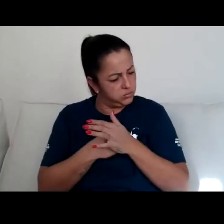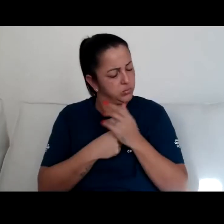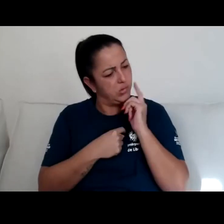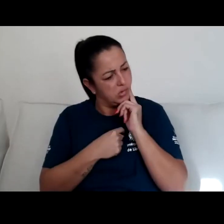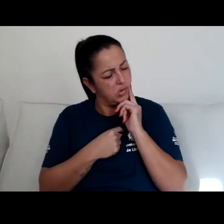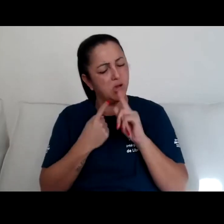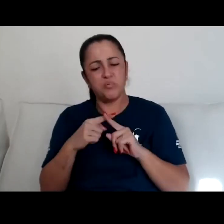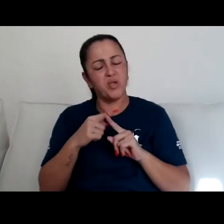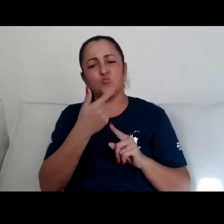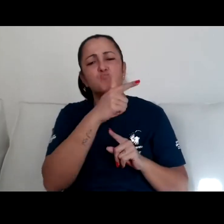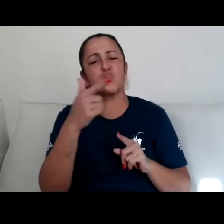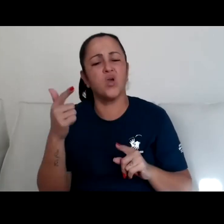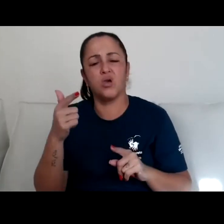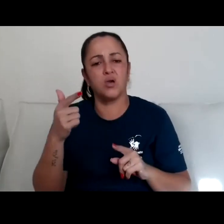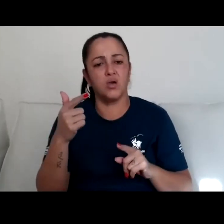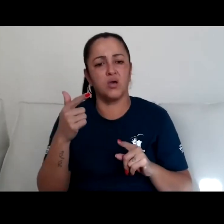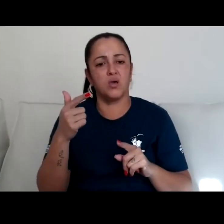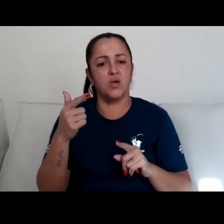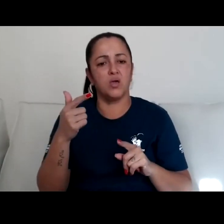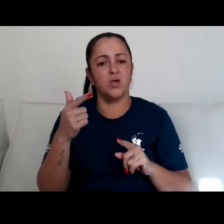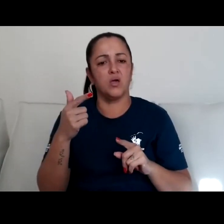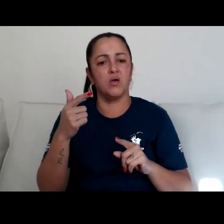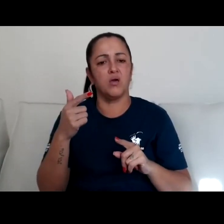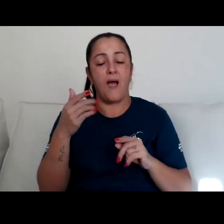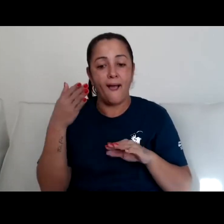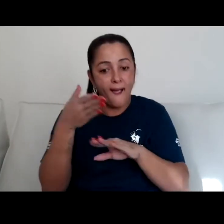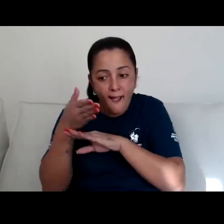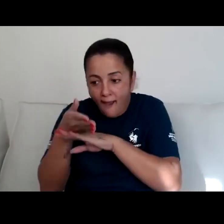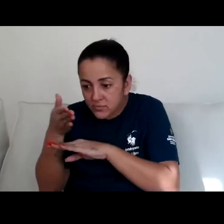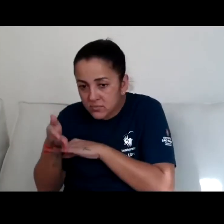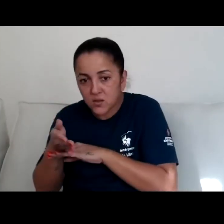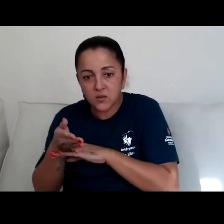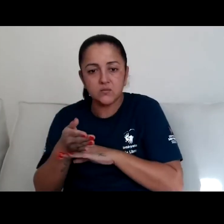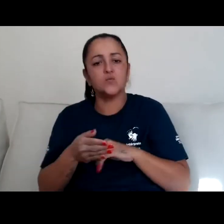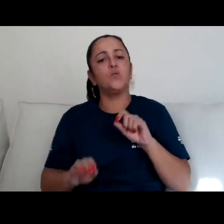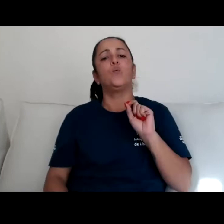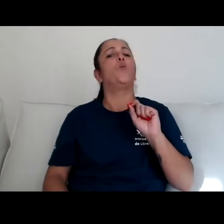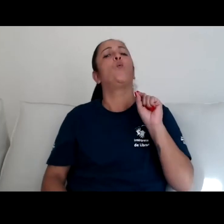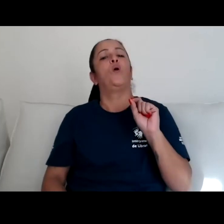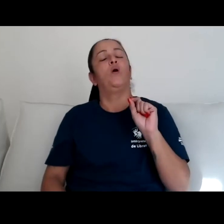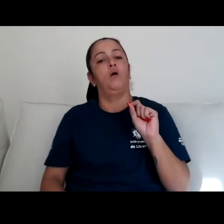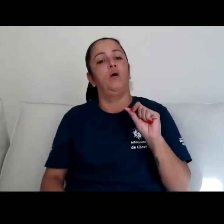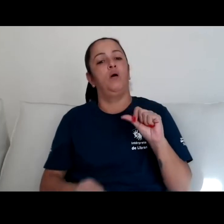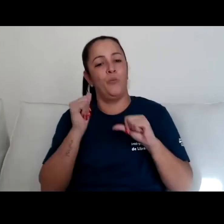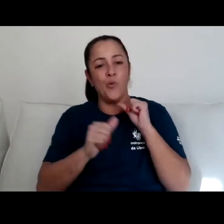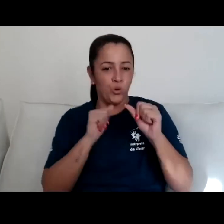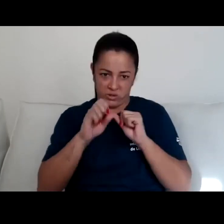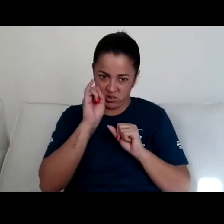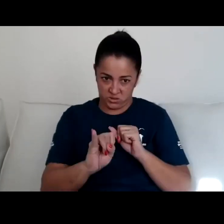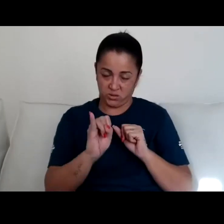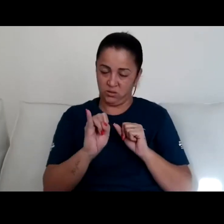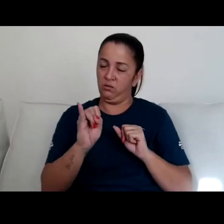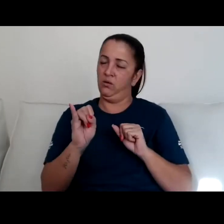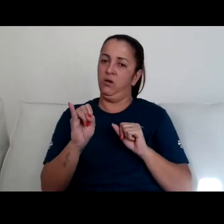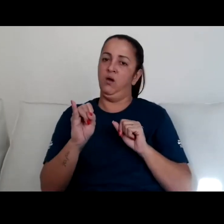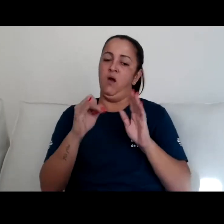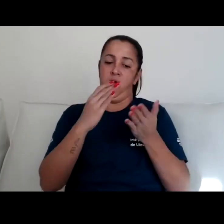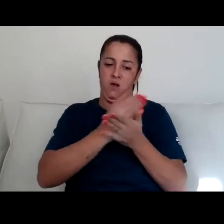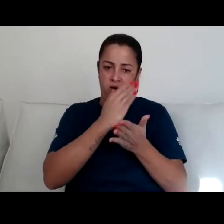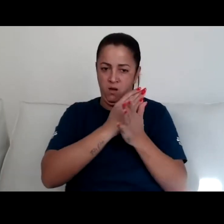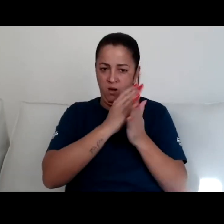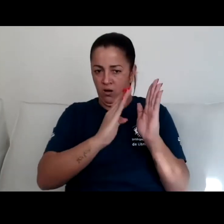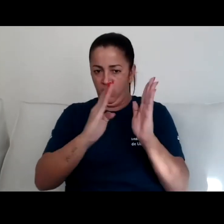temos esses acessos. E o que muda quando a biblioteca passa a oferecer